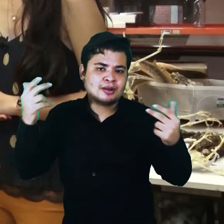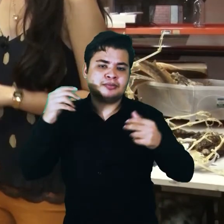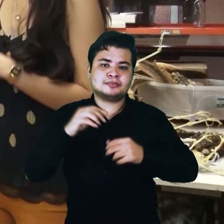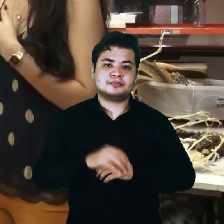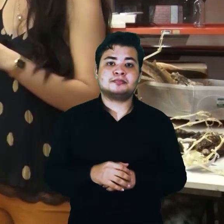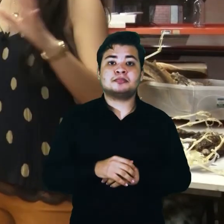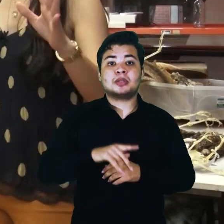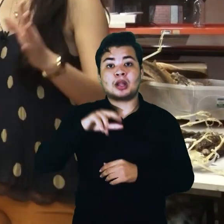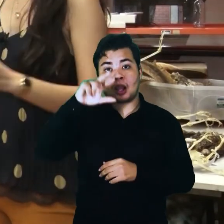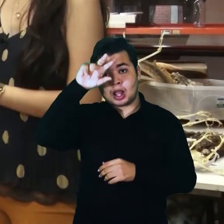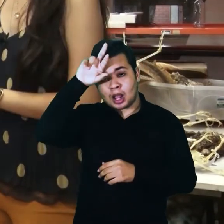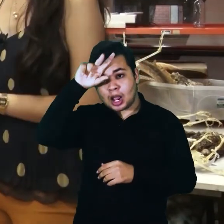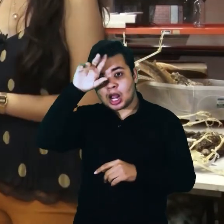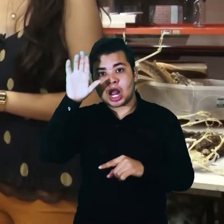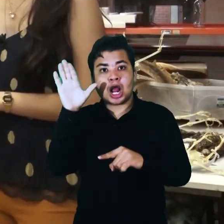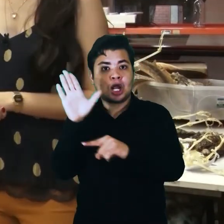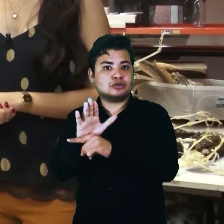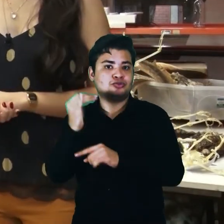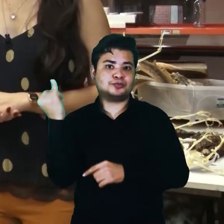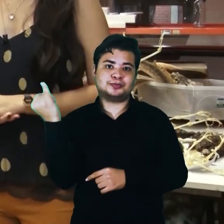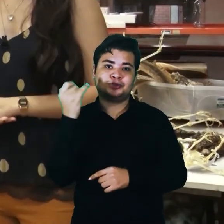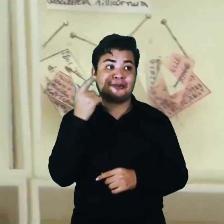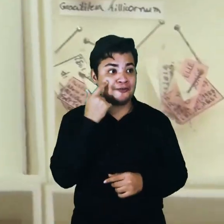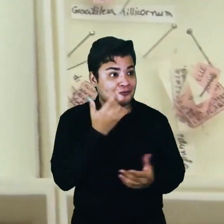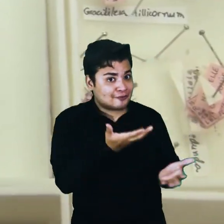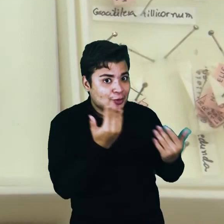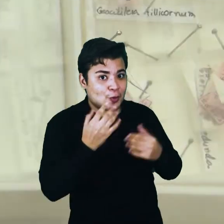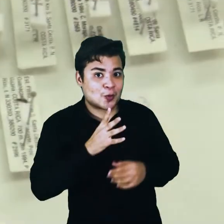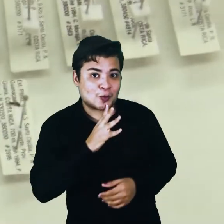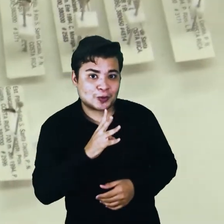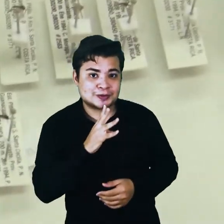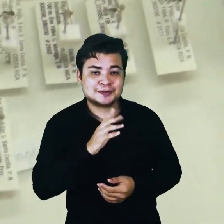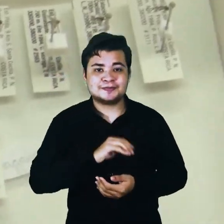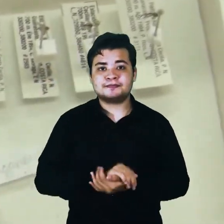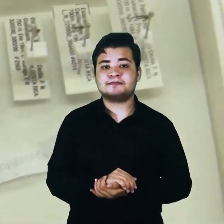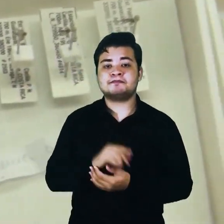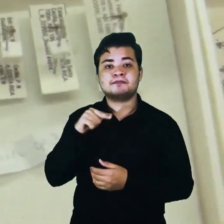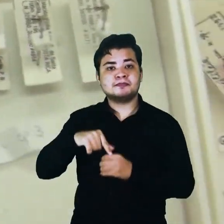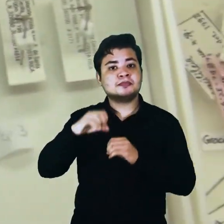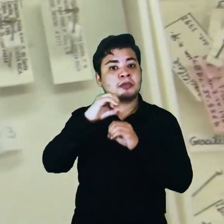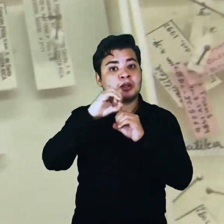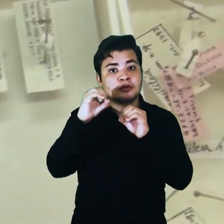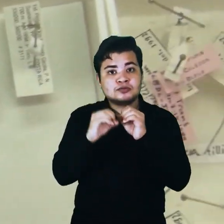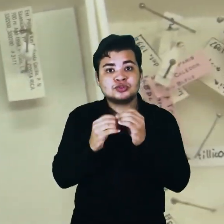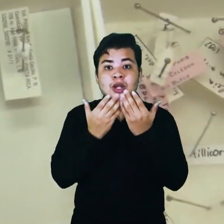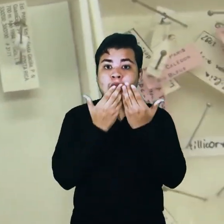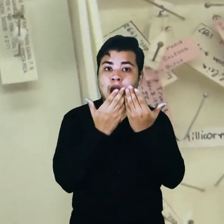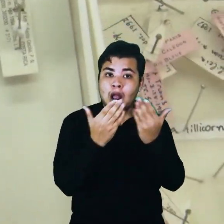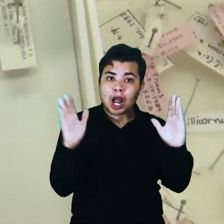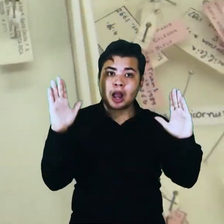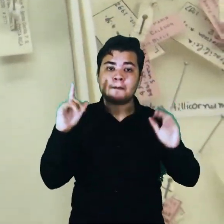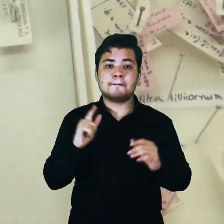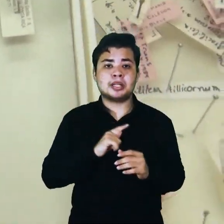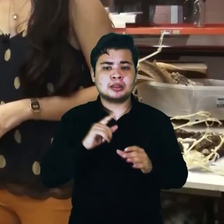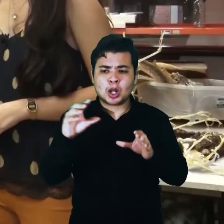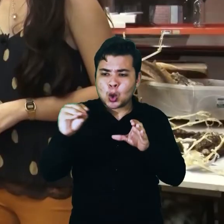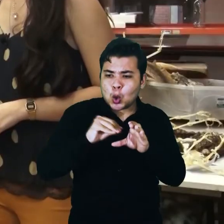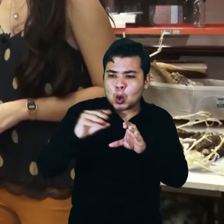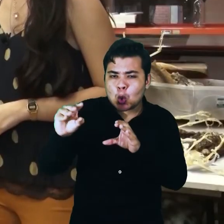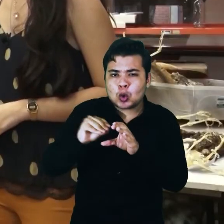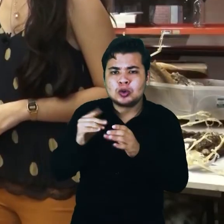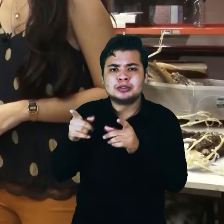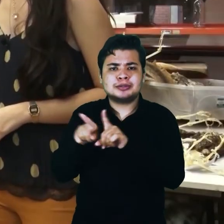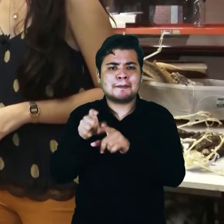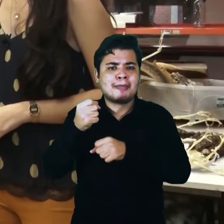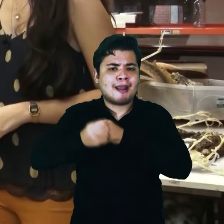insetos. Então, vamos conhecê-los. Vamos conhecê-los. A UFG está aberta a todos, nós temos coleções e exposições